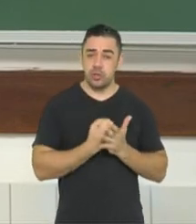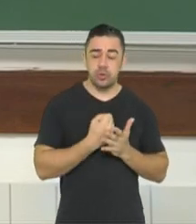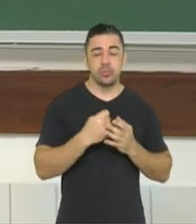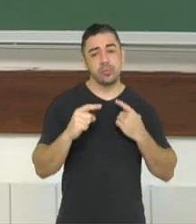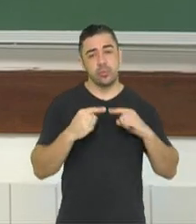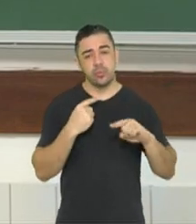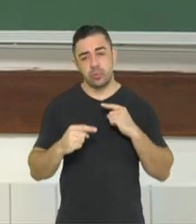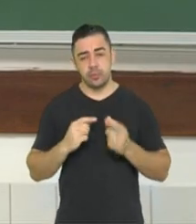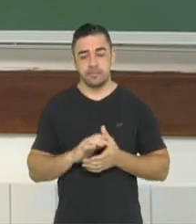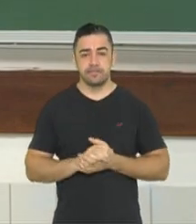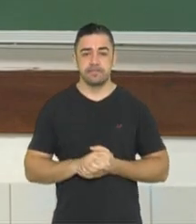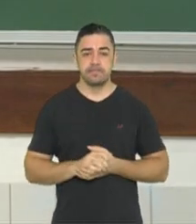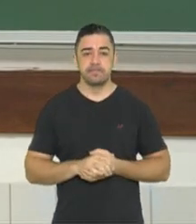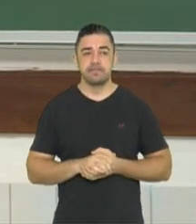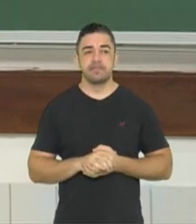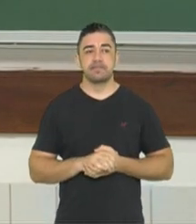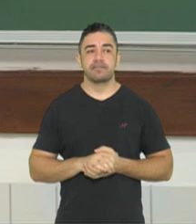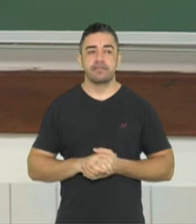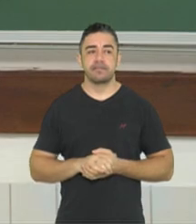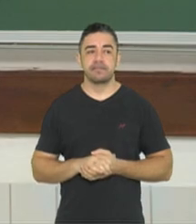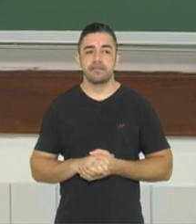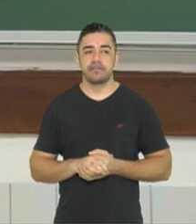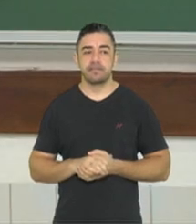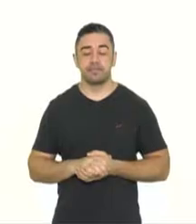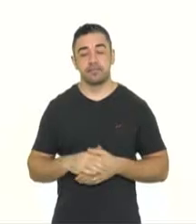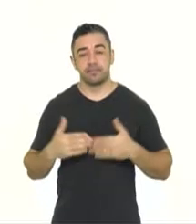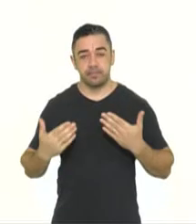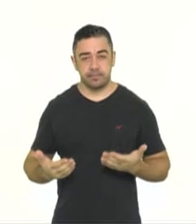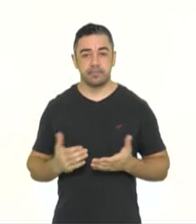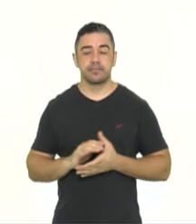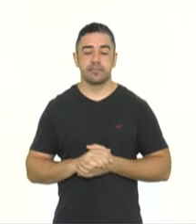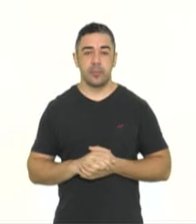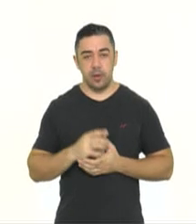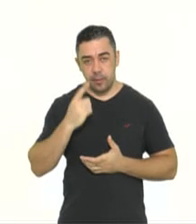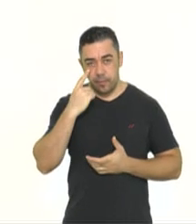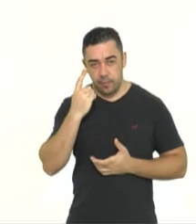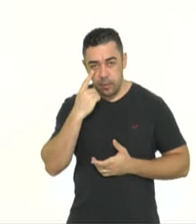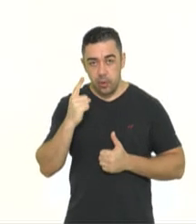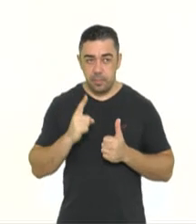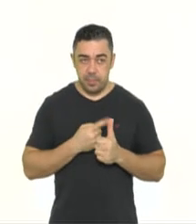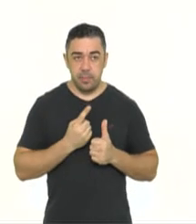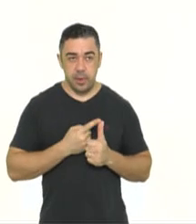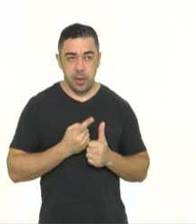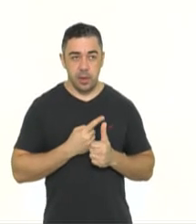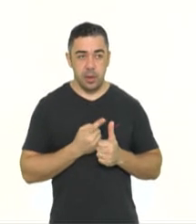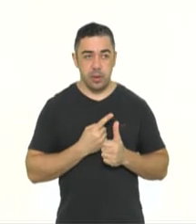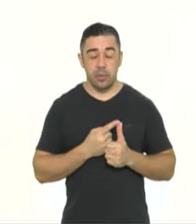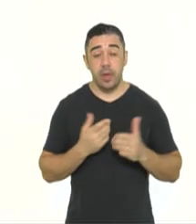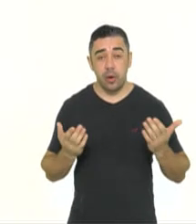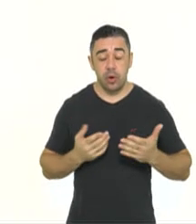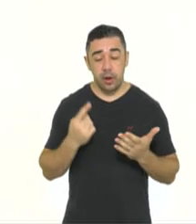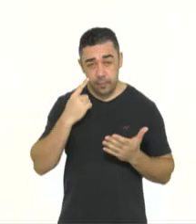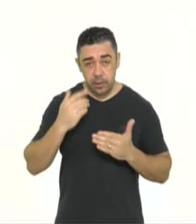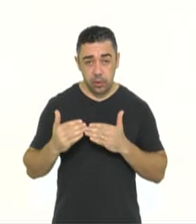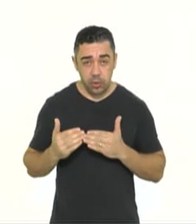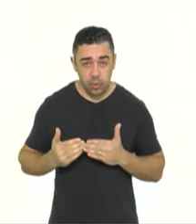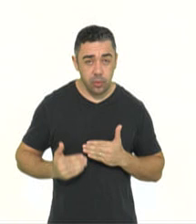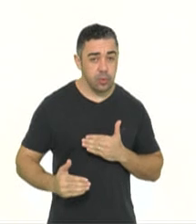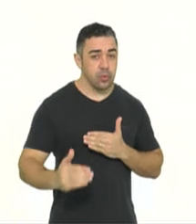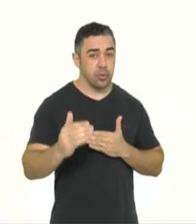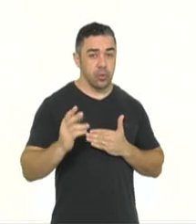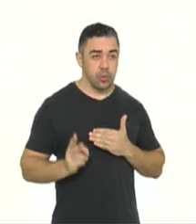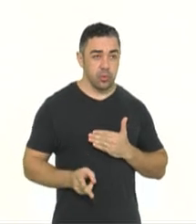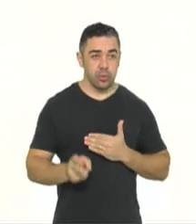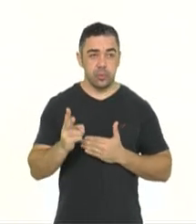das músicas também, tá? Olha lá, nós já vimos os dois primeiros, né? Agora a gente vai